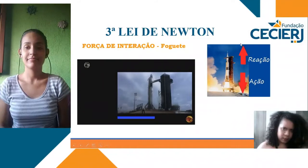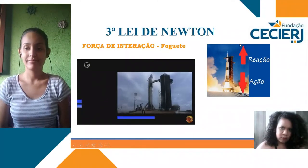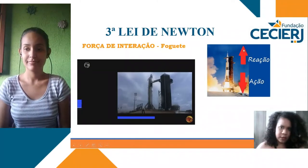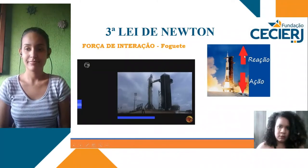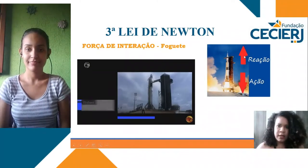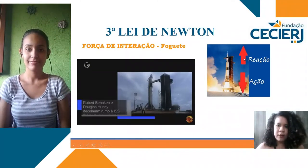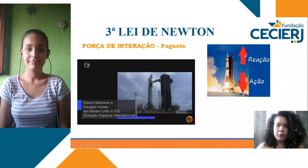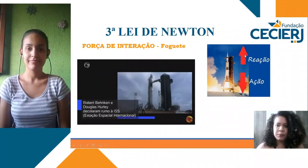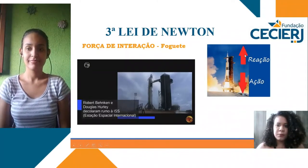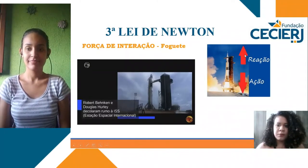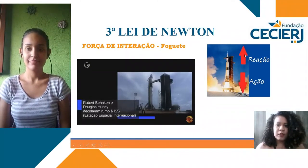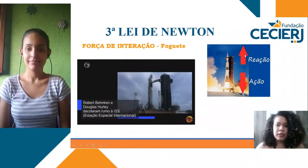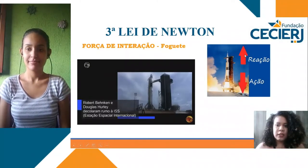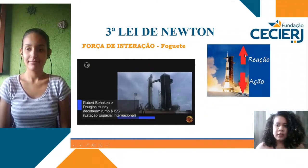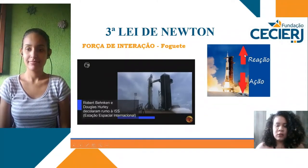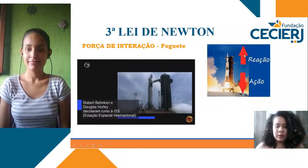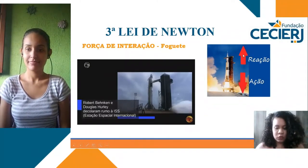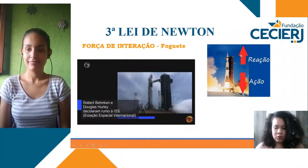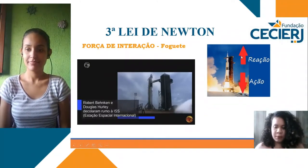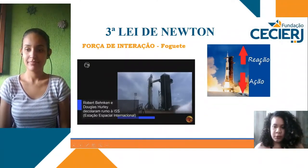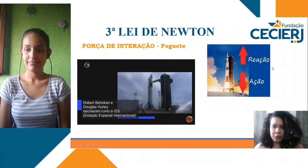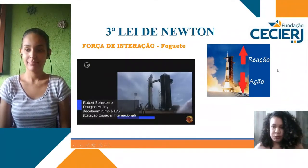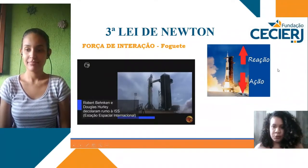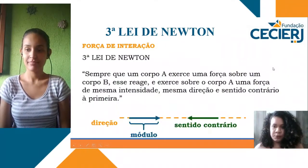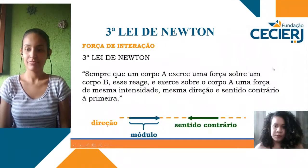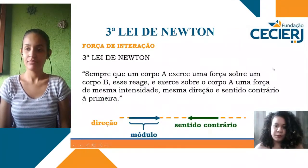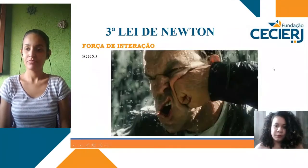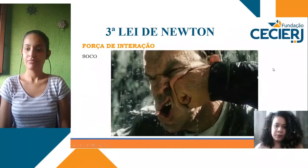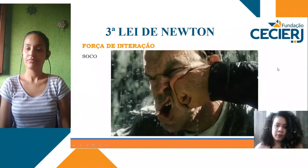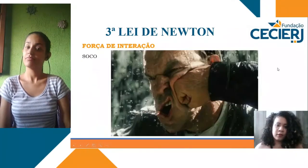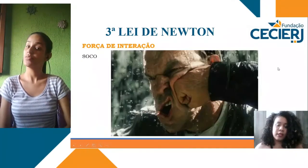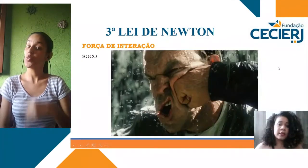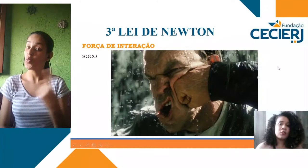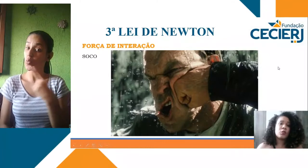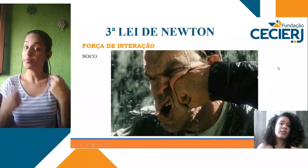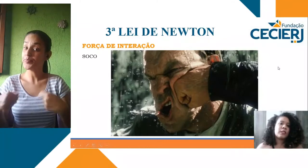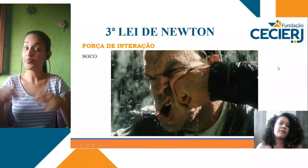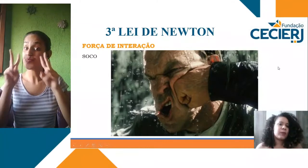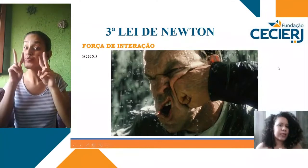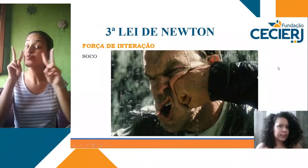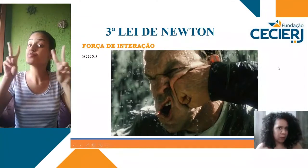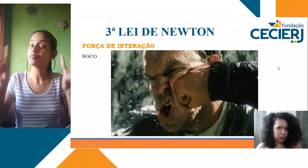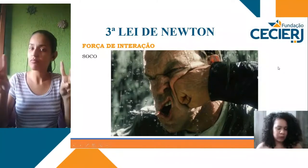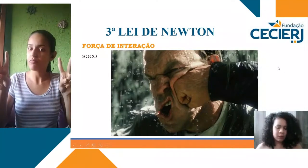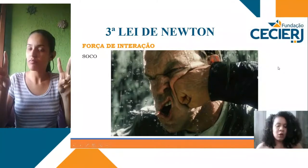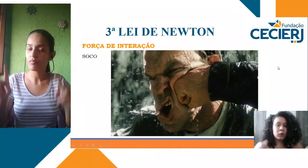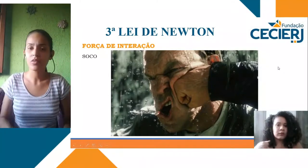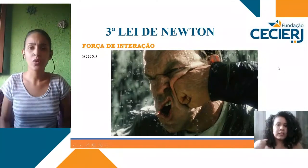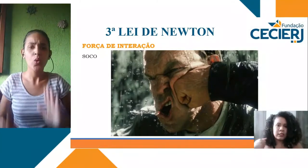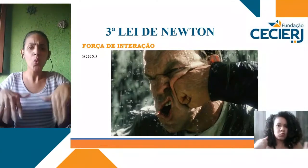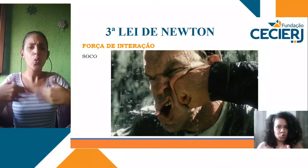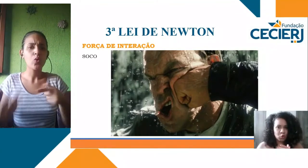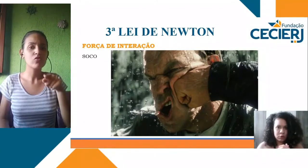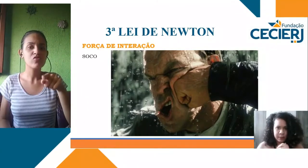caso ideal, e sentidos opostos. E aí a gente precisa fazer uma ressalva.